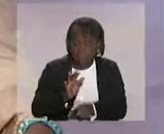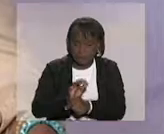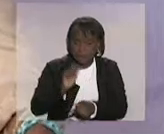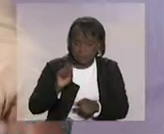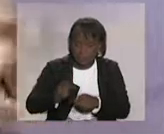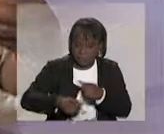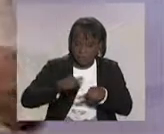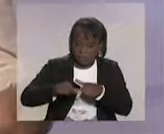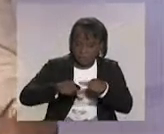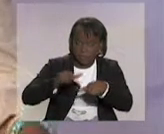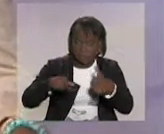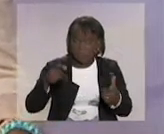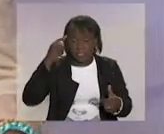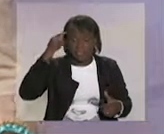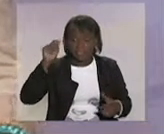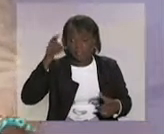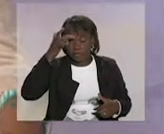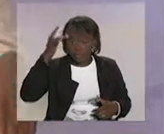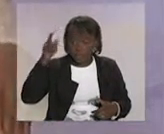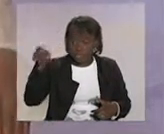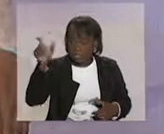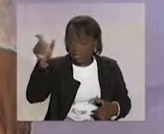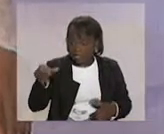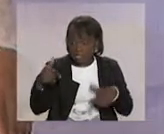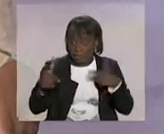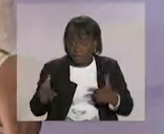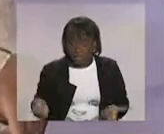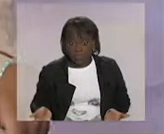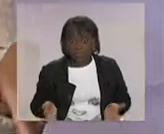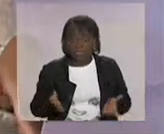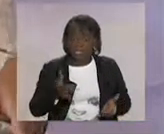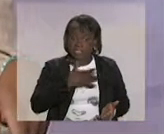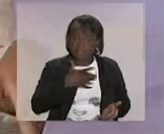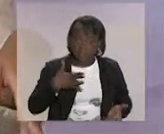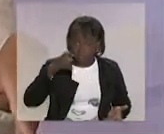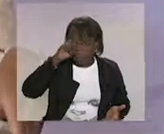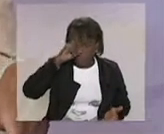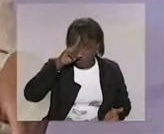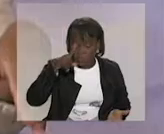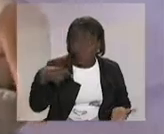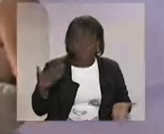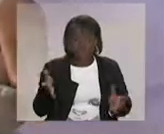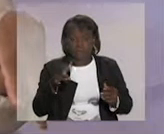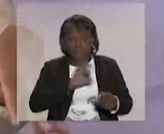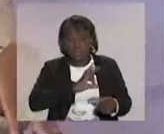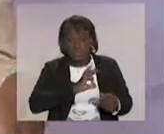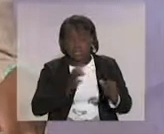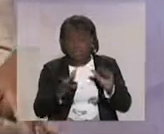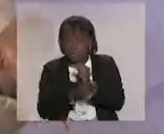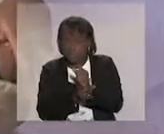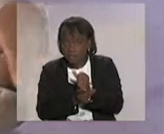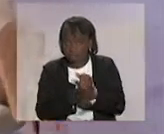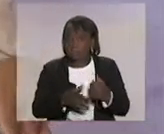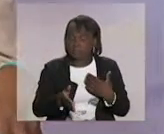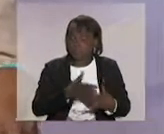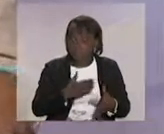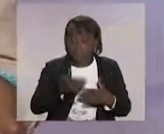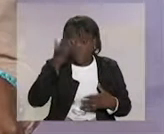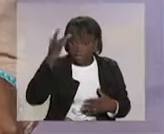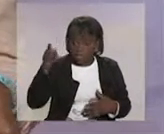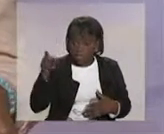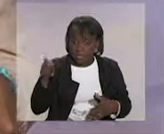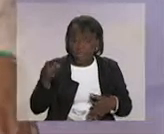processo, de todo um trabalho de construção, lembrando que essas pessoas que estão lá para nos atender, seja no sistema de saúde, seja no sistema